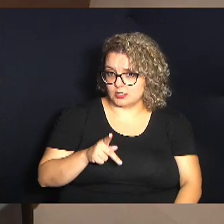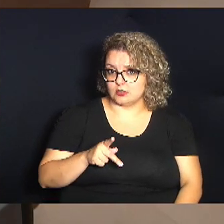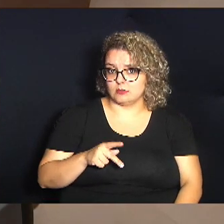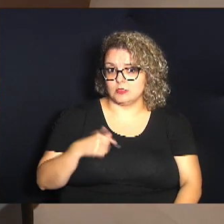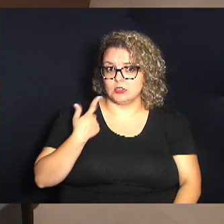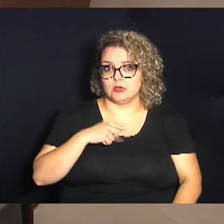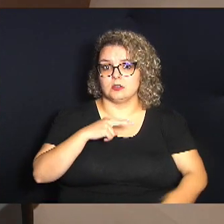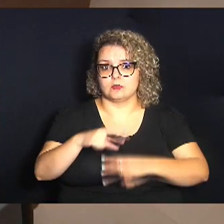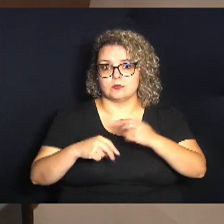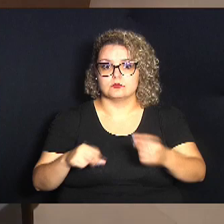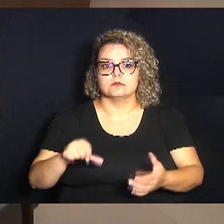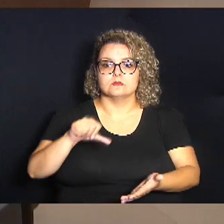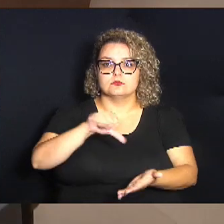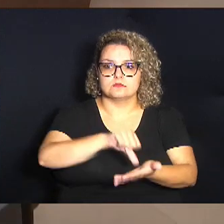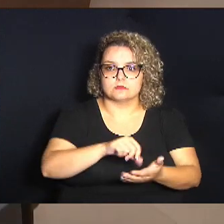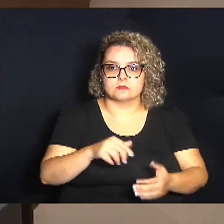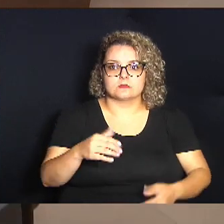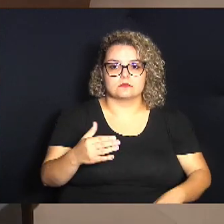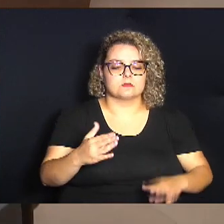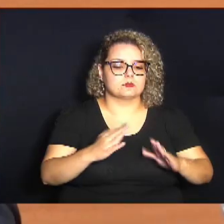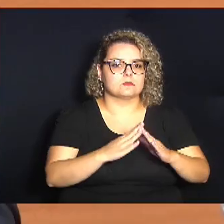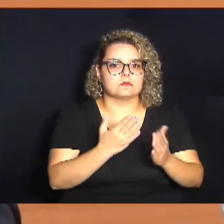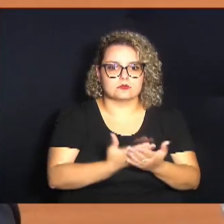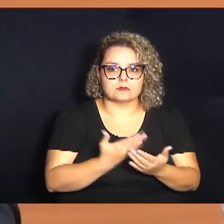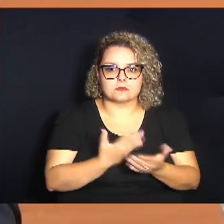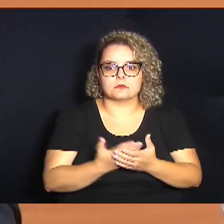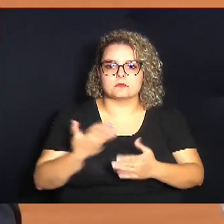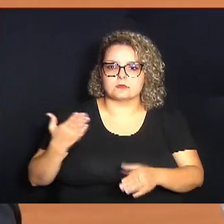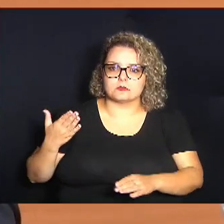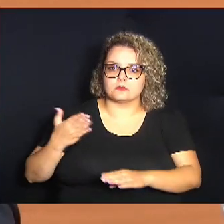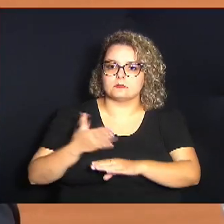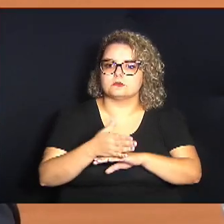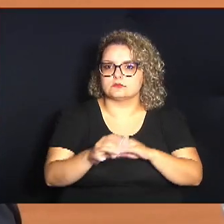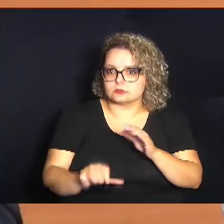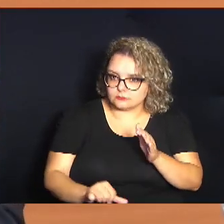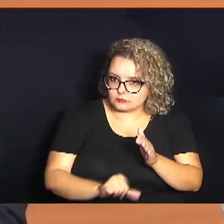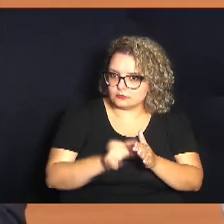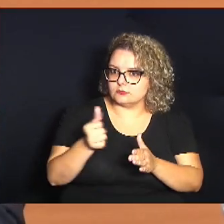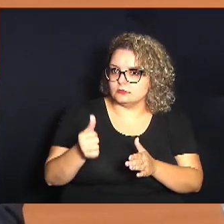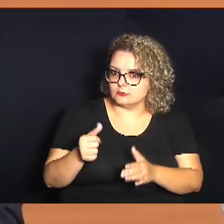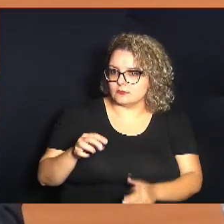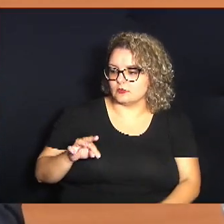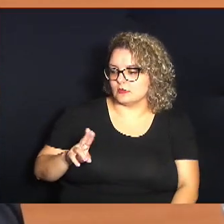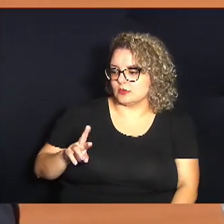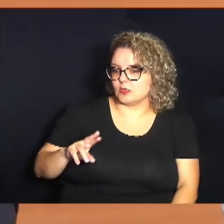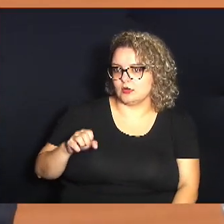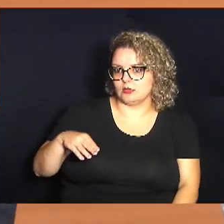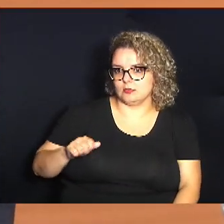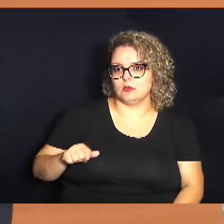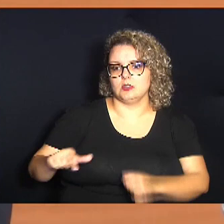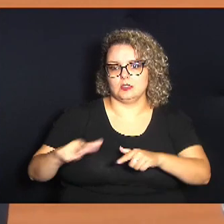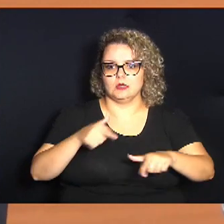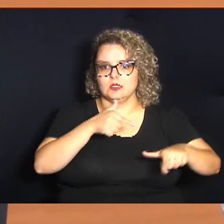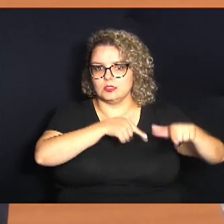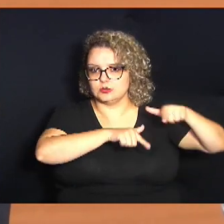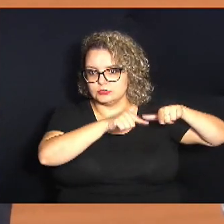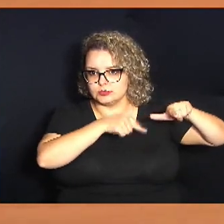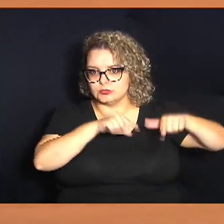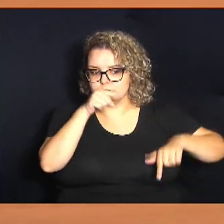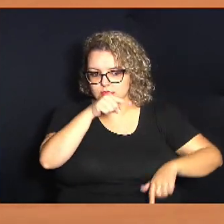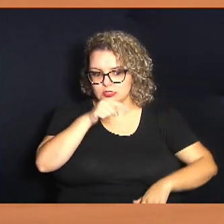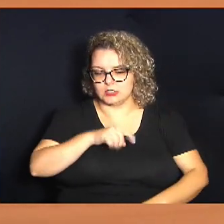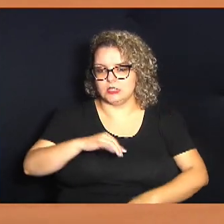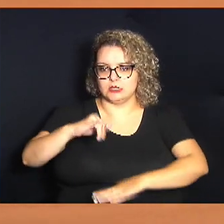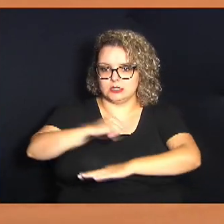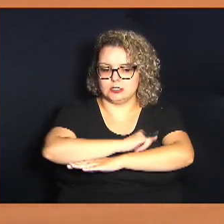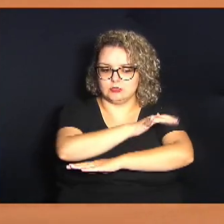escola, vamos participar agora de uma primeira turma formada em logística lá na região do aeroporto.